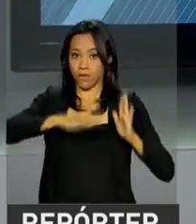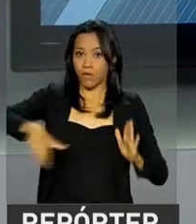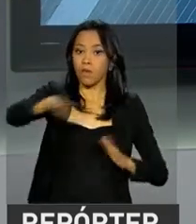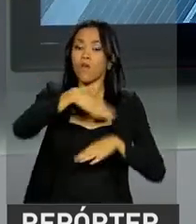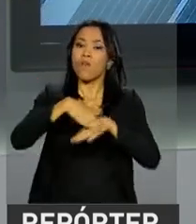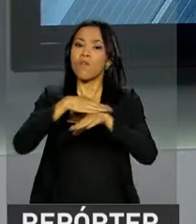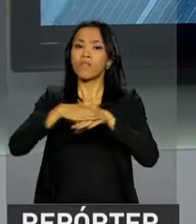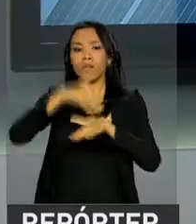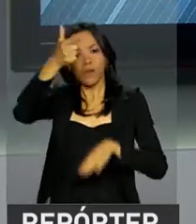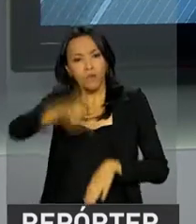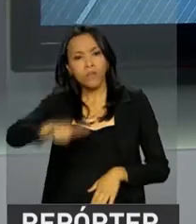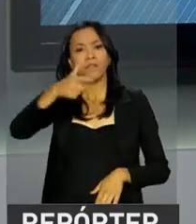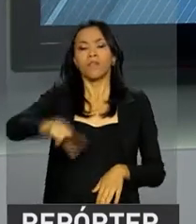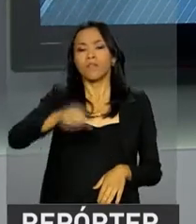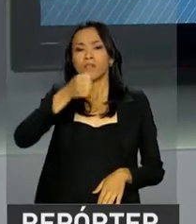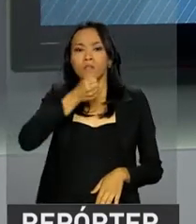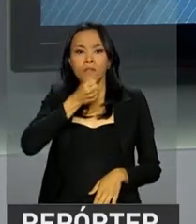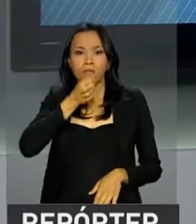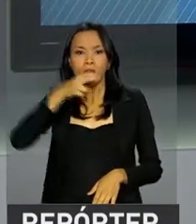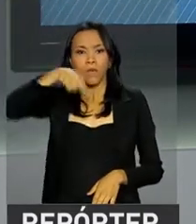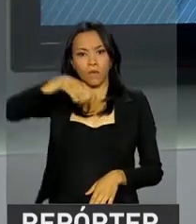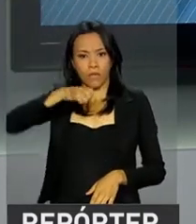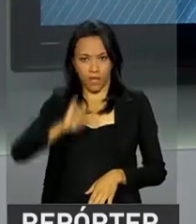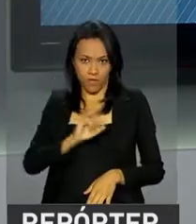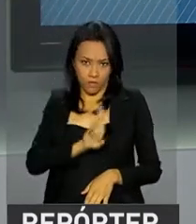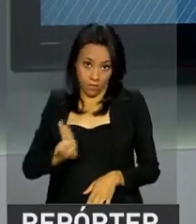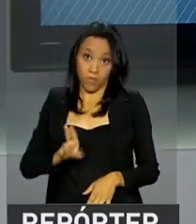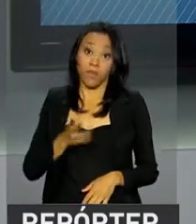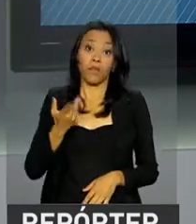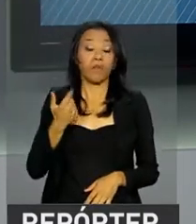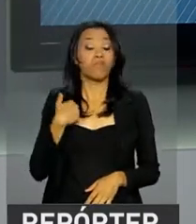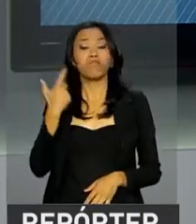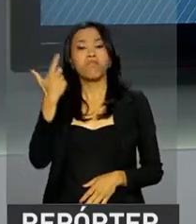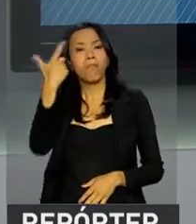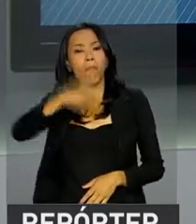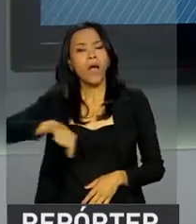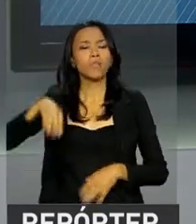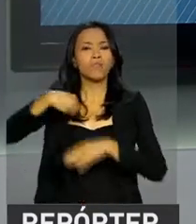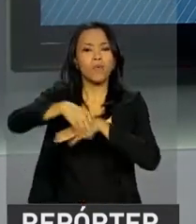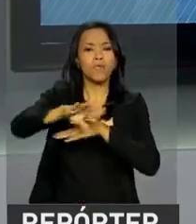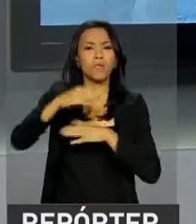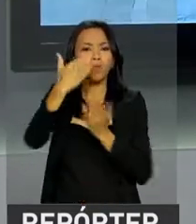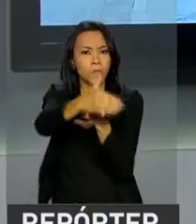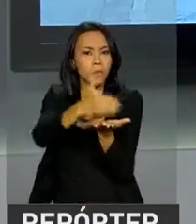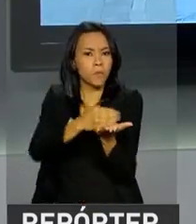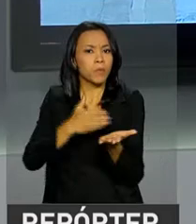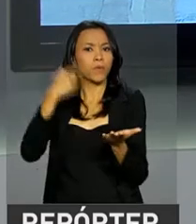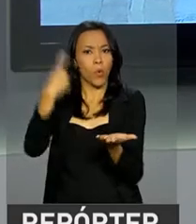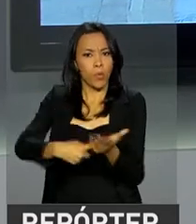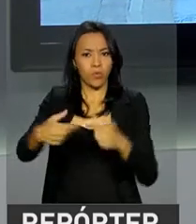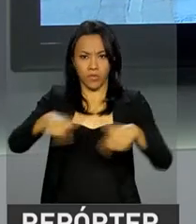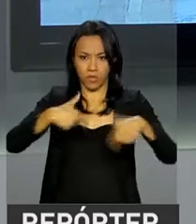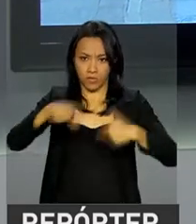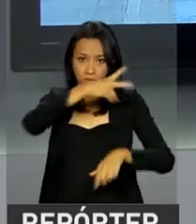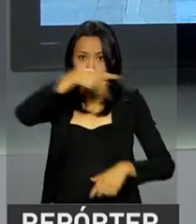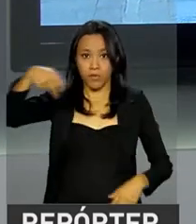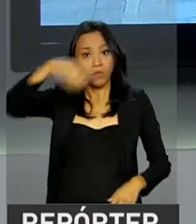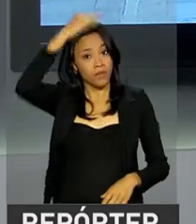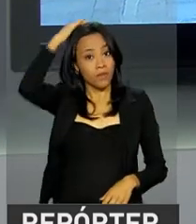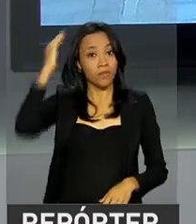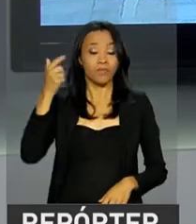o repórter ney pereira ele traz pra gente mais informações sobre a agenda do presidente michel temer olá nem novamente bom dia pra